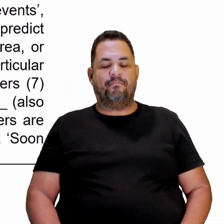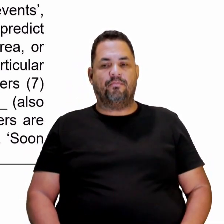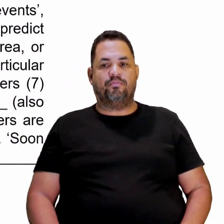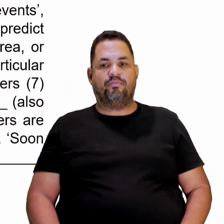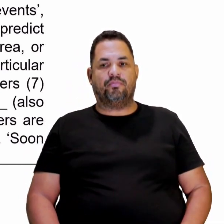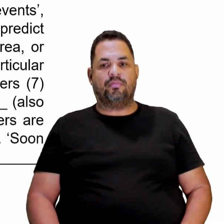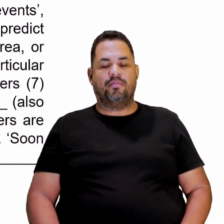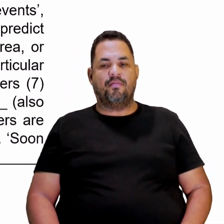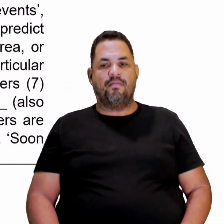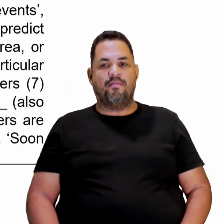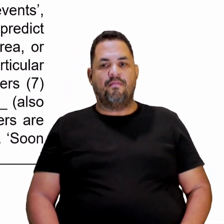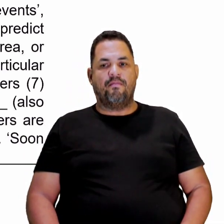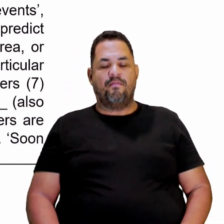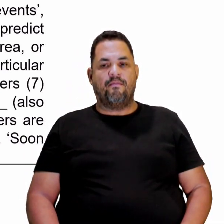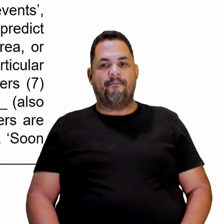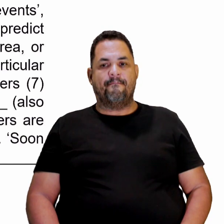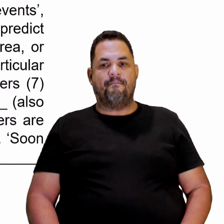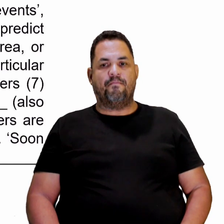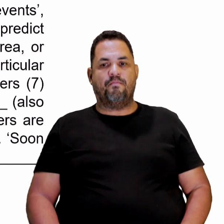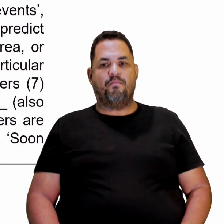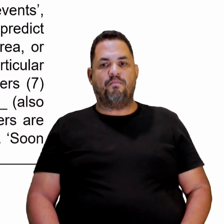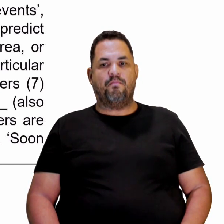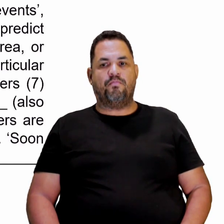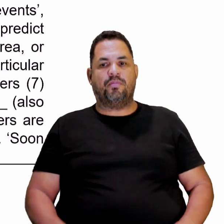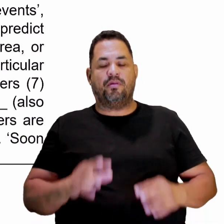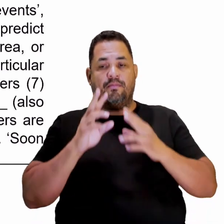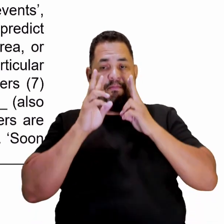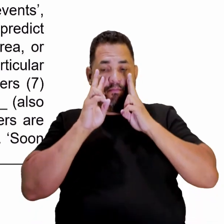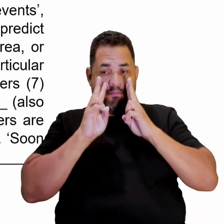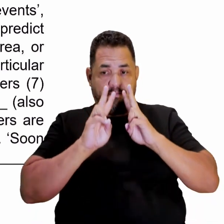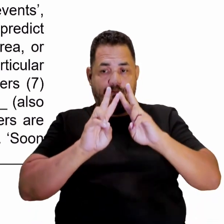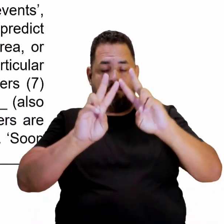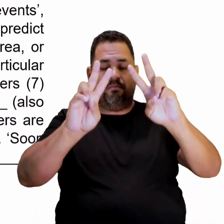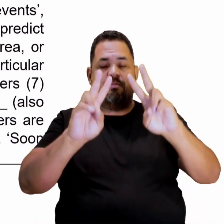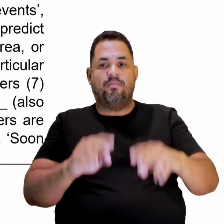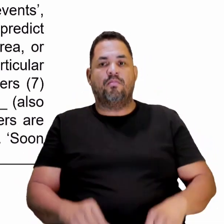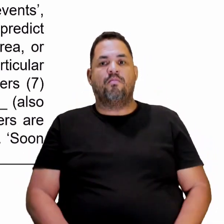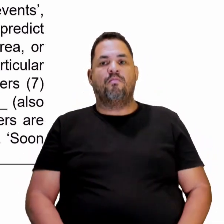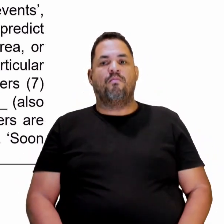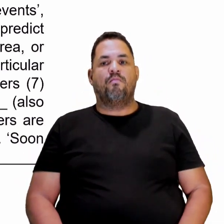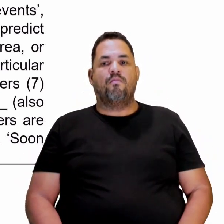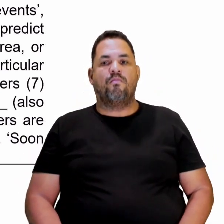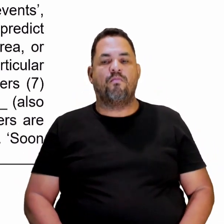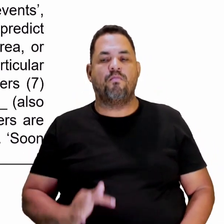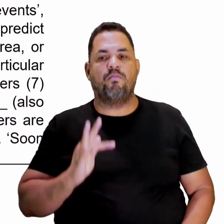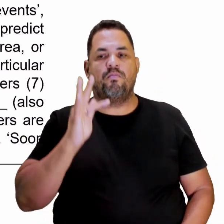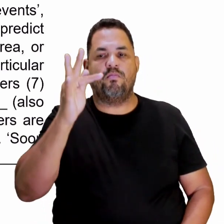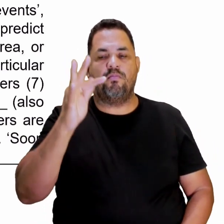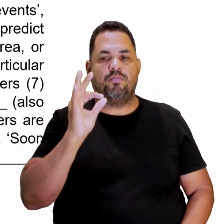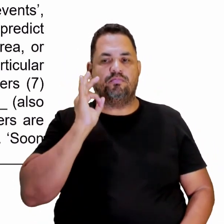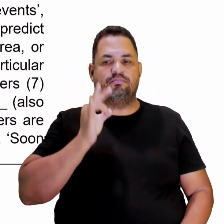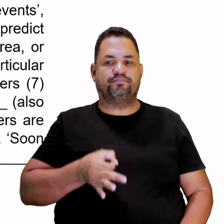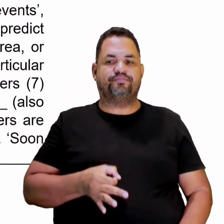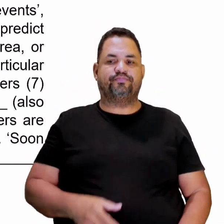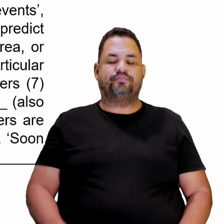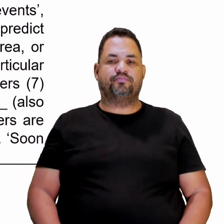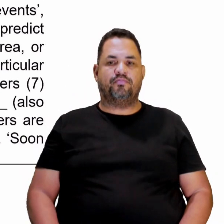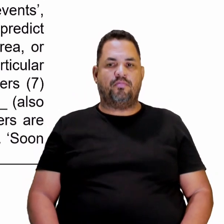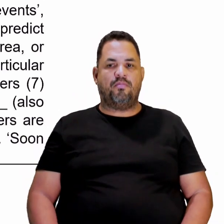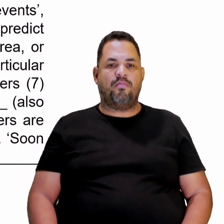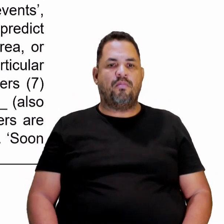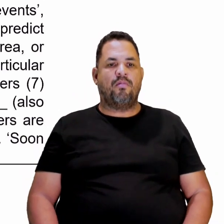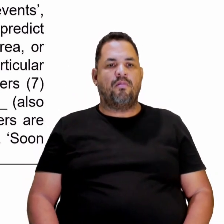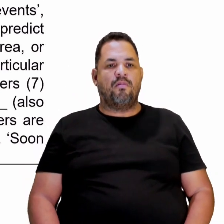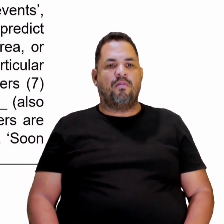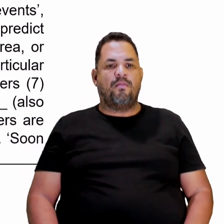são predictions? São previsões accurate, exatas, previsões exatas.